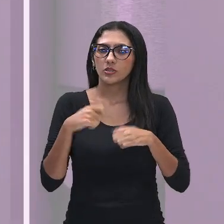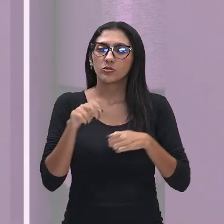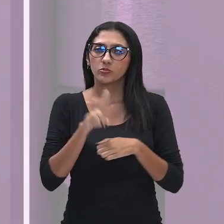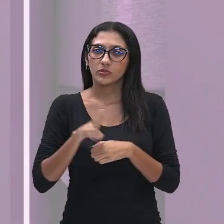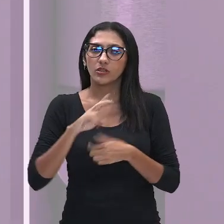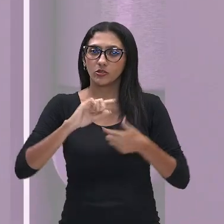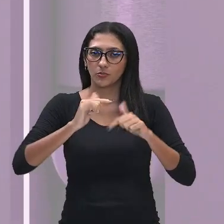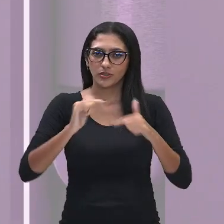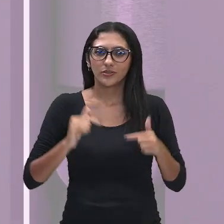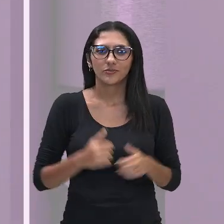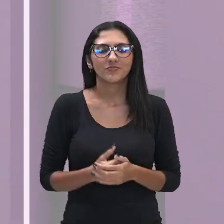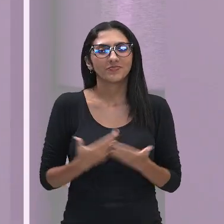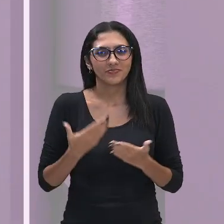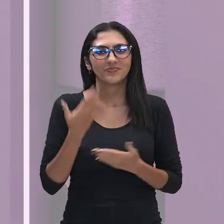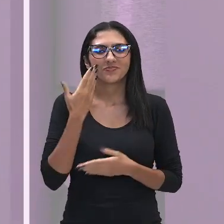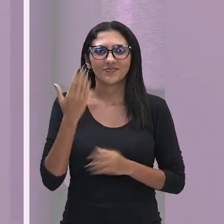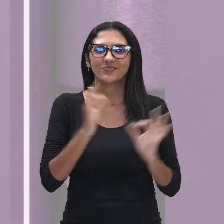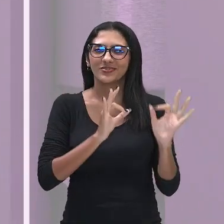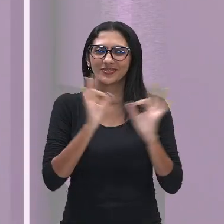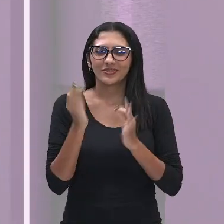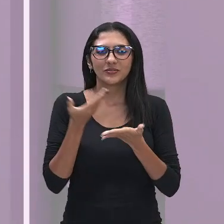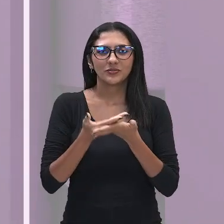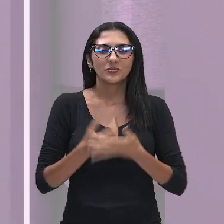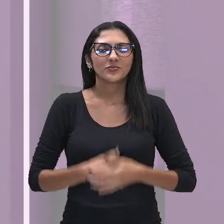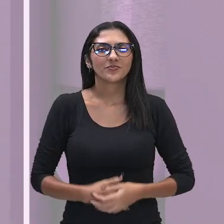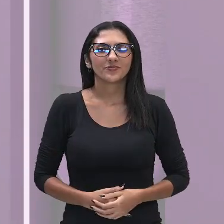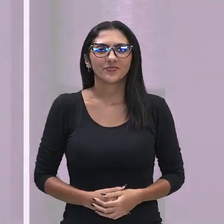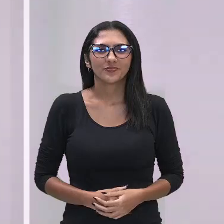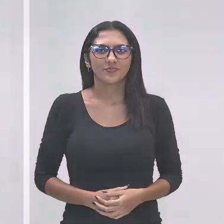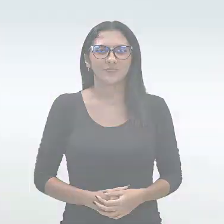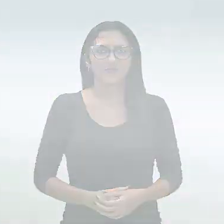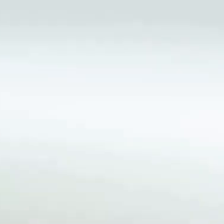bom? Então, dito isto, vamos dar início à nossa aula.